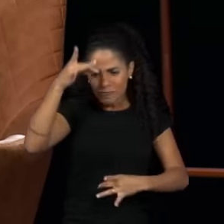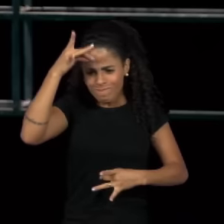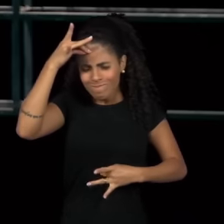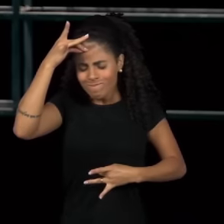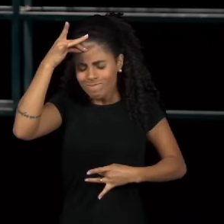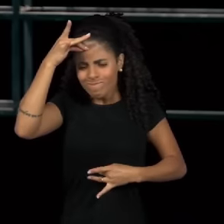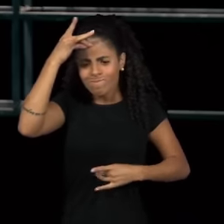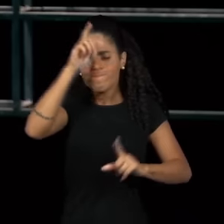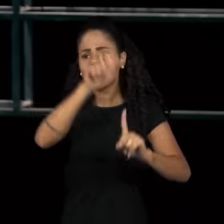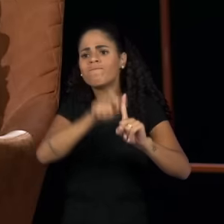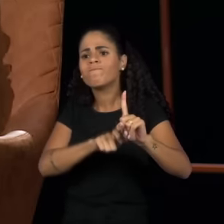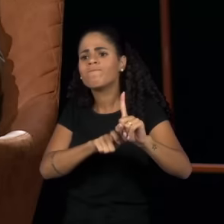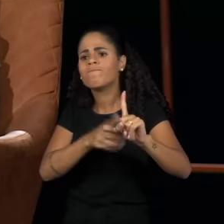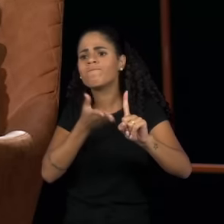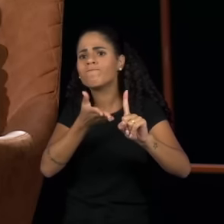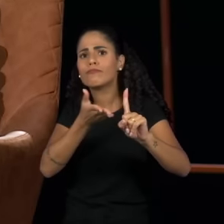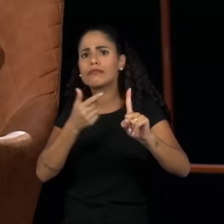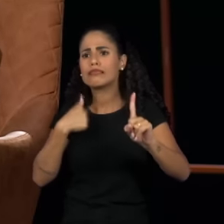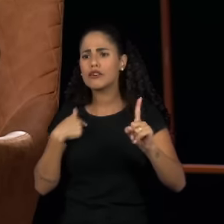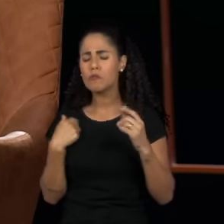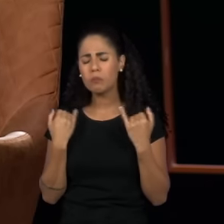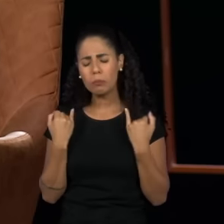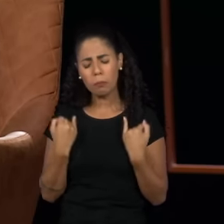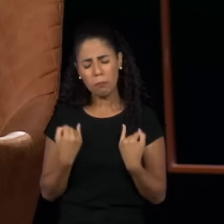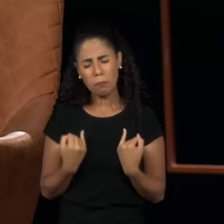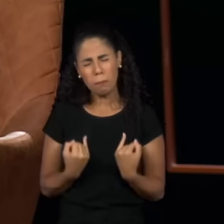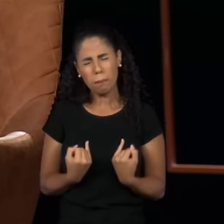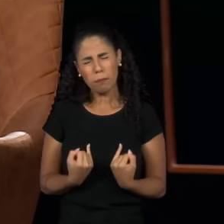Muito envolvida, magérrima.